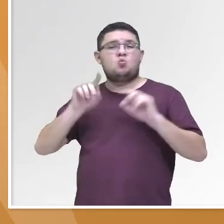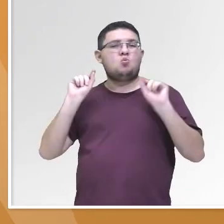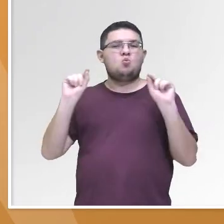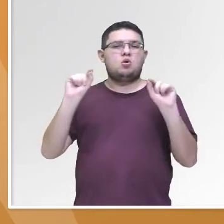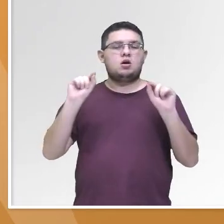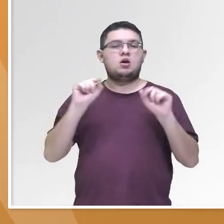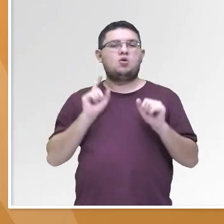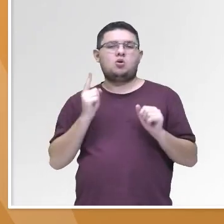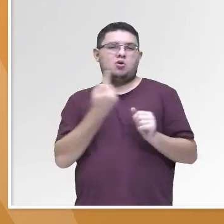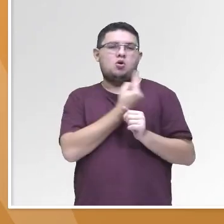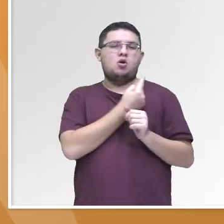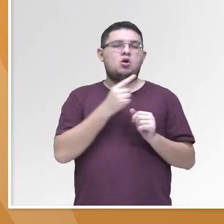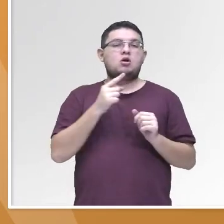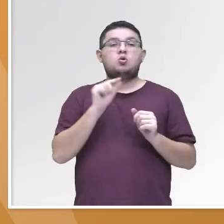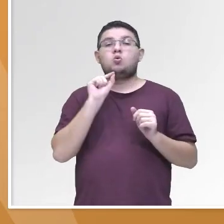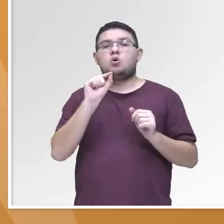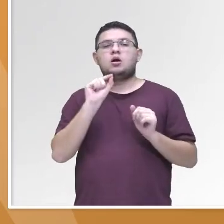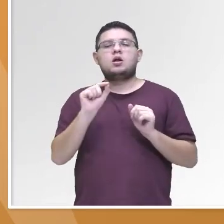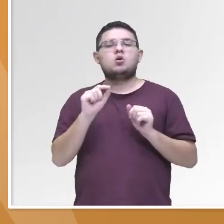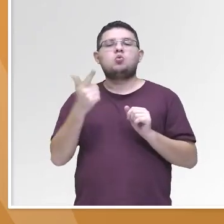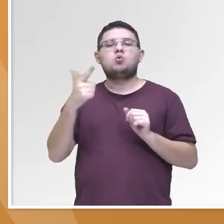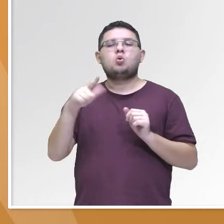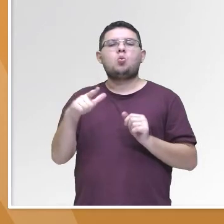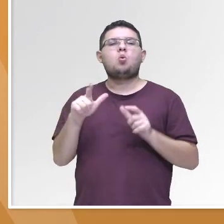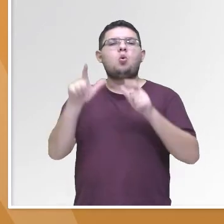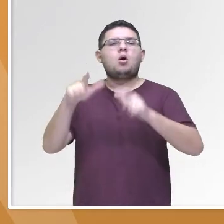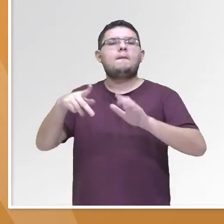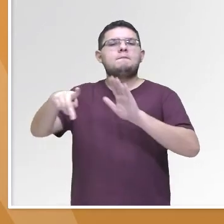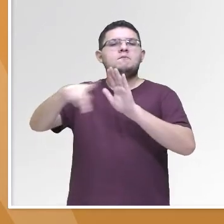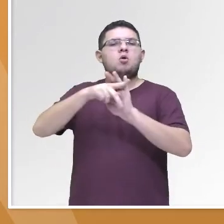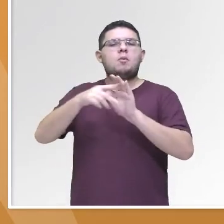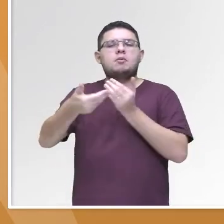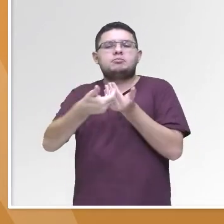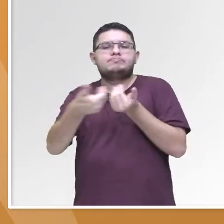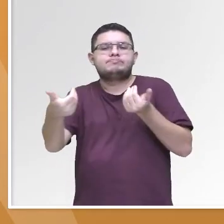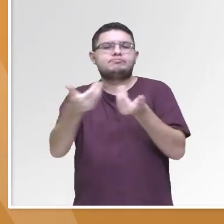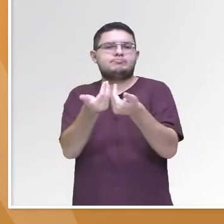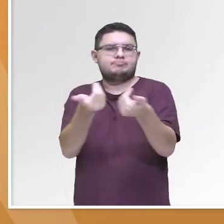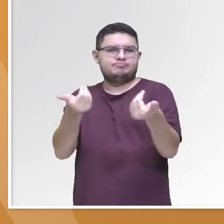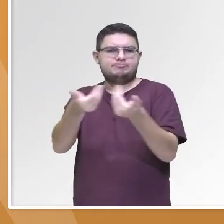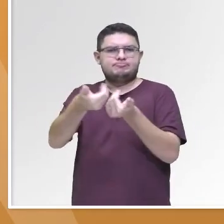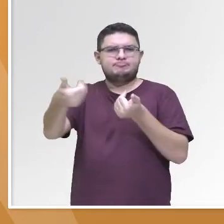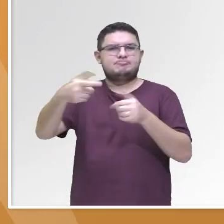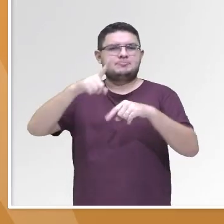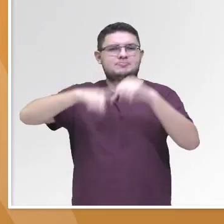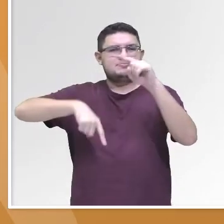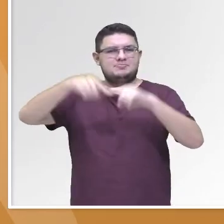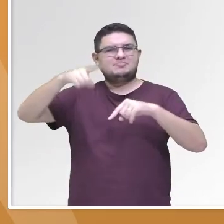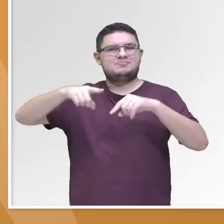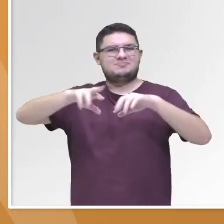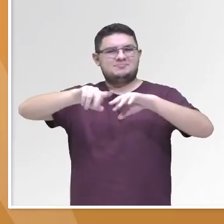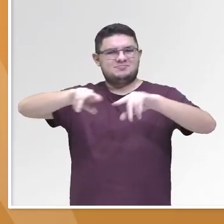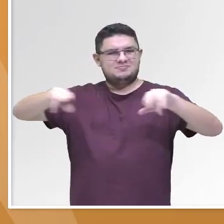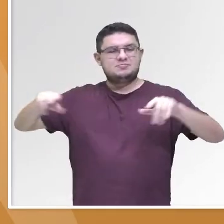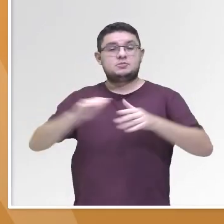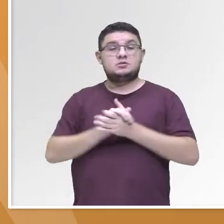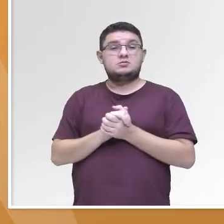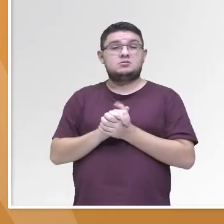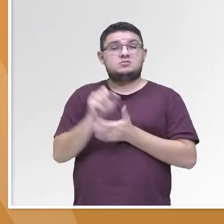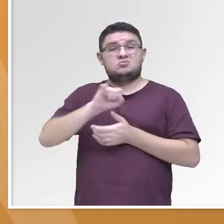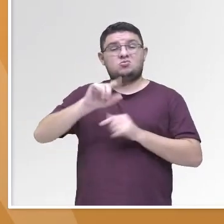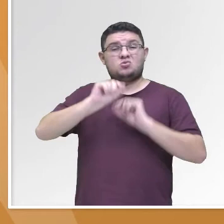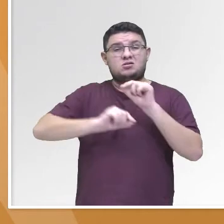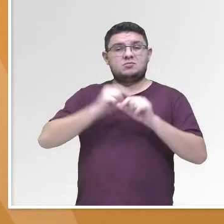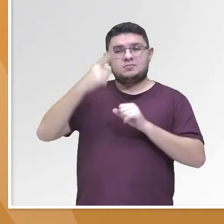não tem uma estação que vai fazer ali a reciclagem daquele material, né? Não adianta você separar o seu lixo se